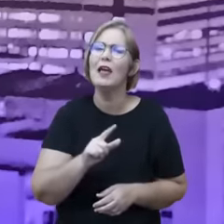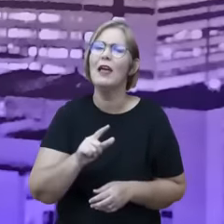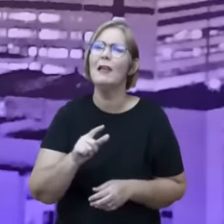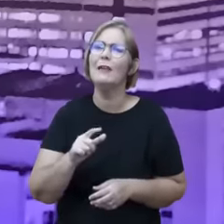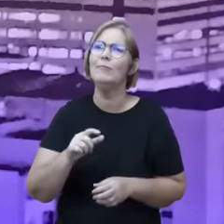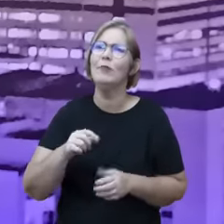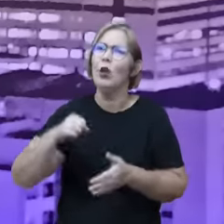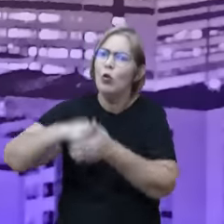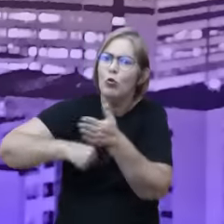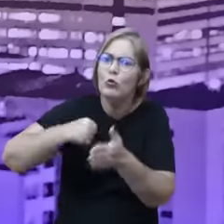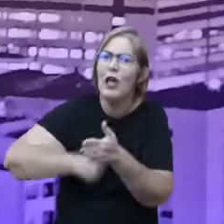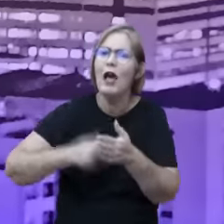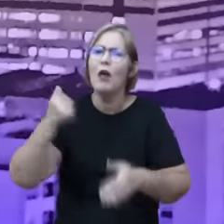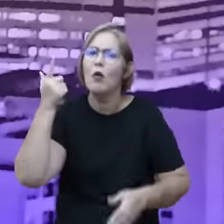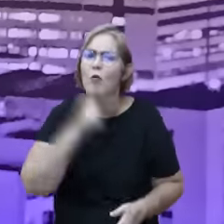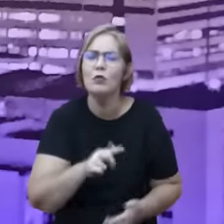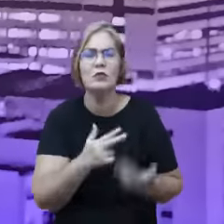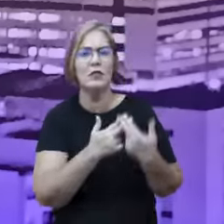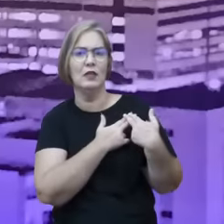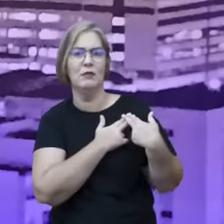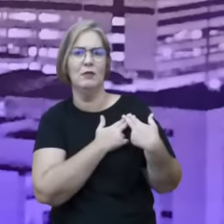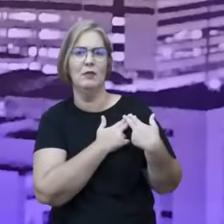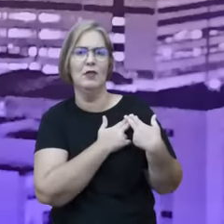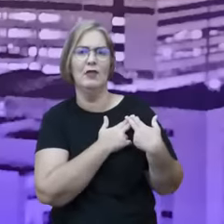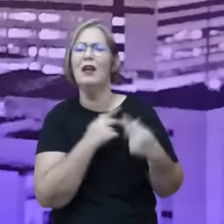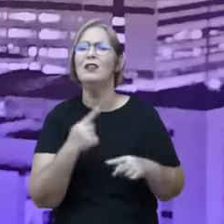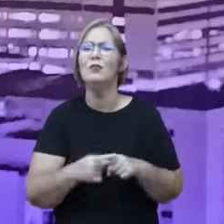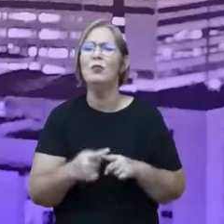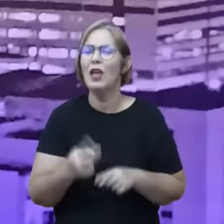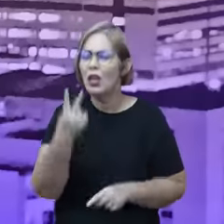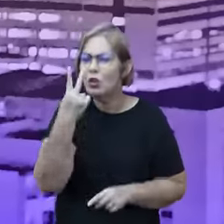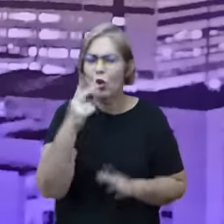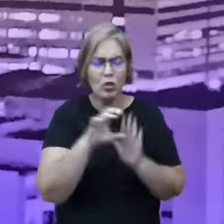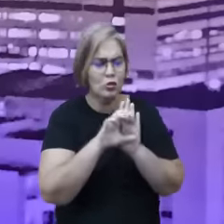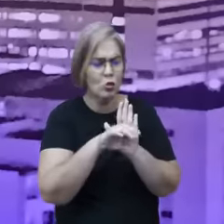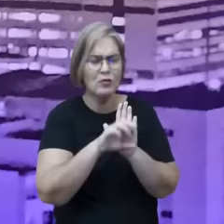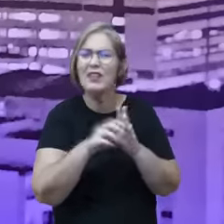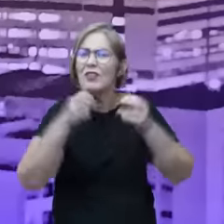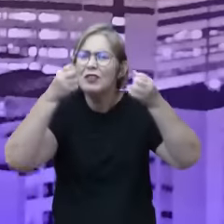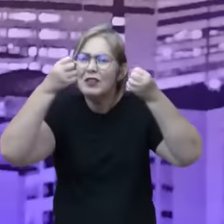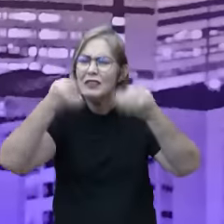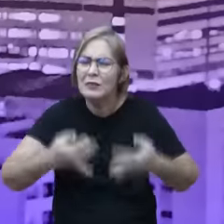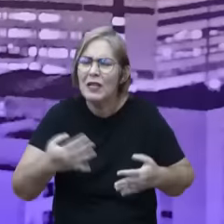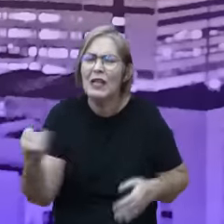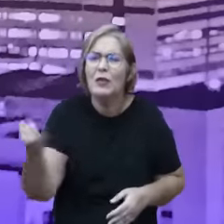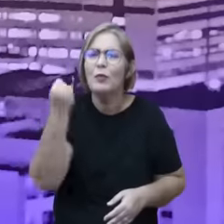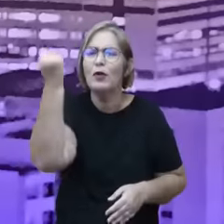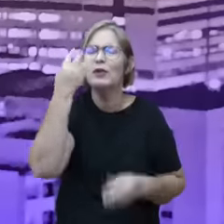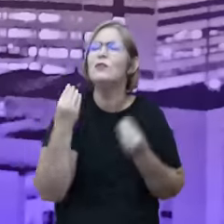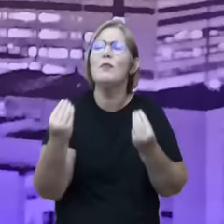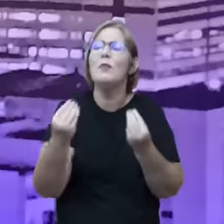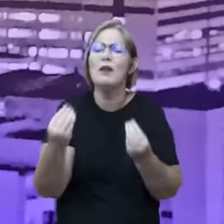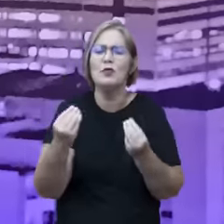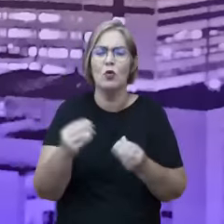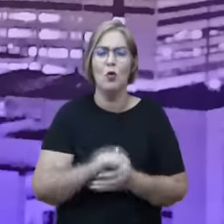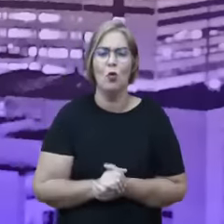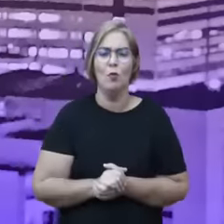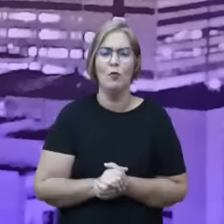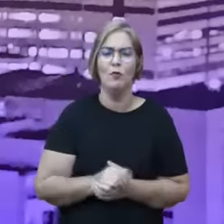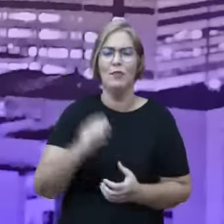gente possa compreender como esses dois conceitos estão importantes paraa filosofia de Aber Camil estão articulados? De que modo Cami